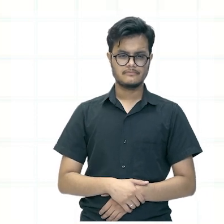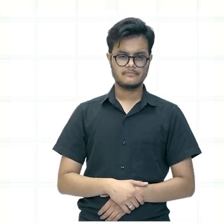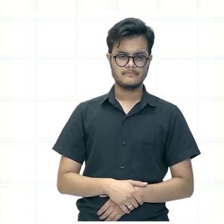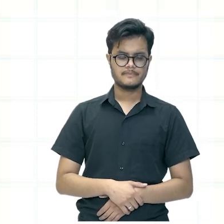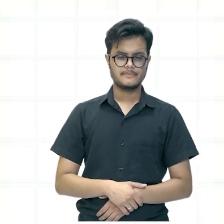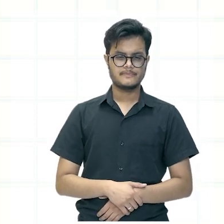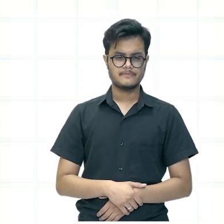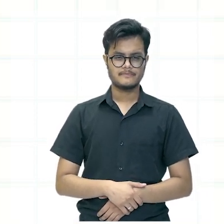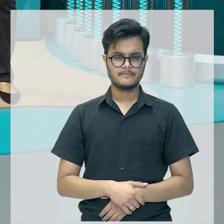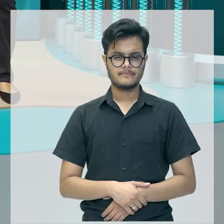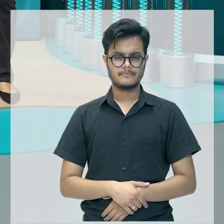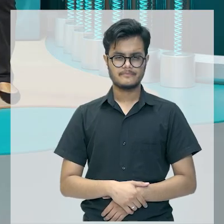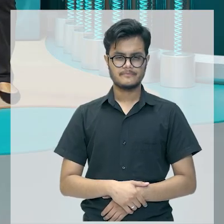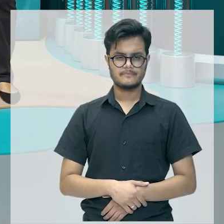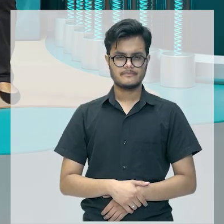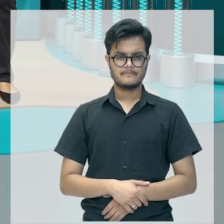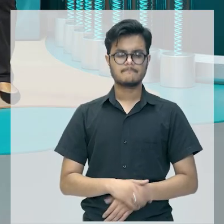right?